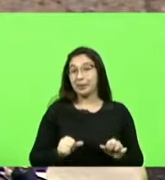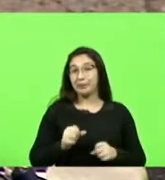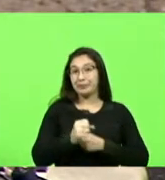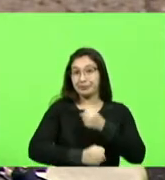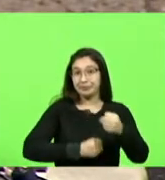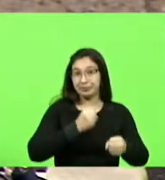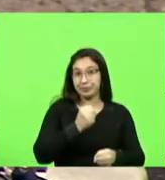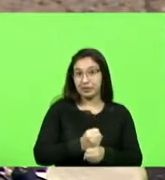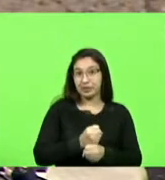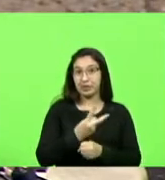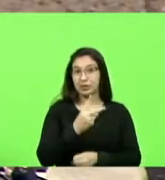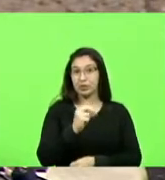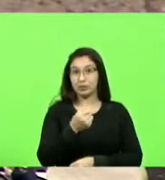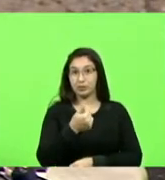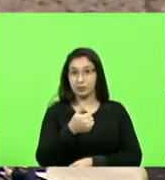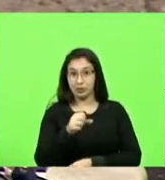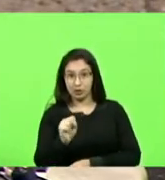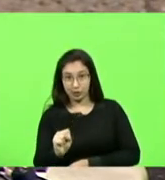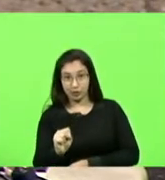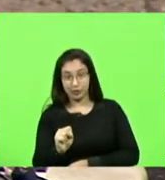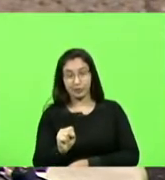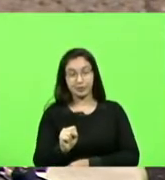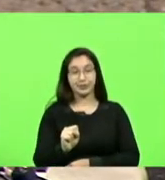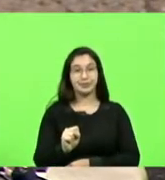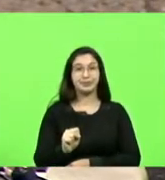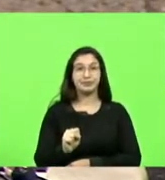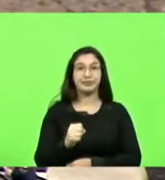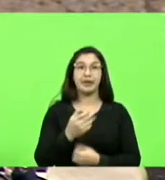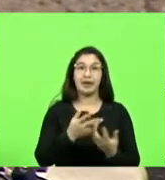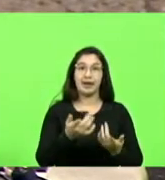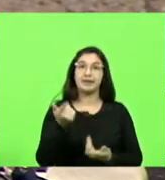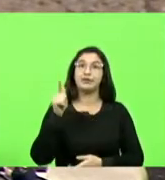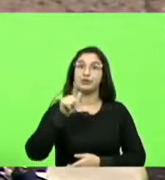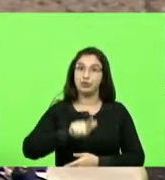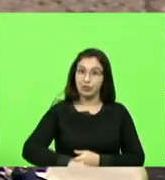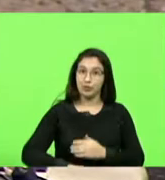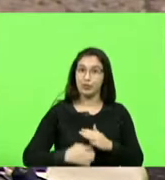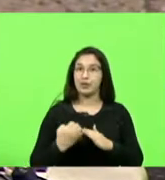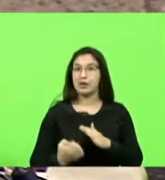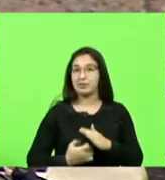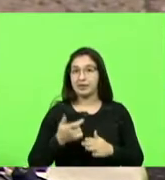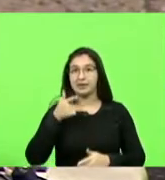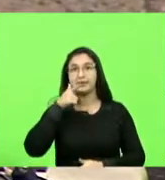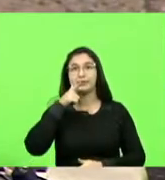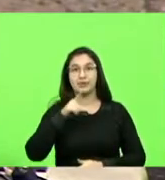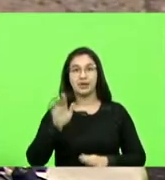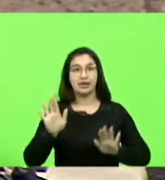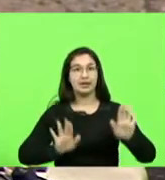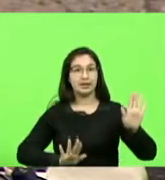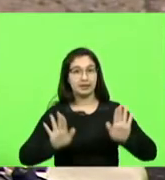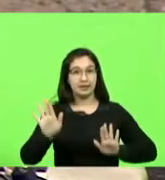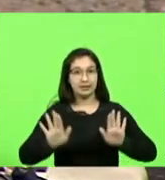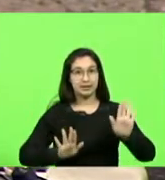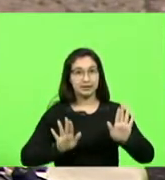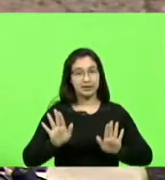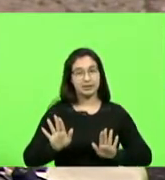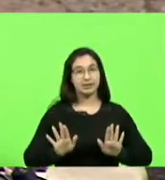seguinte, 2018, a mesma empresa venceu a licitação entre duas empresas